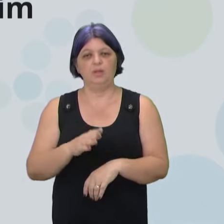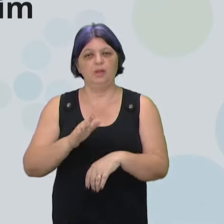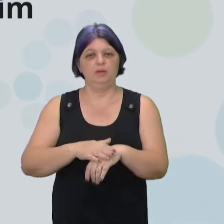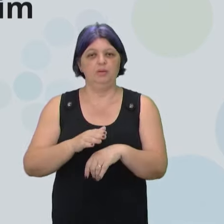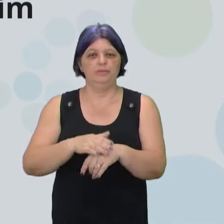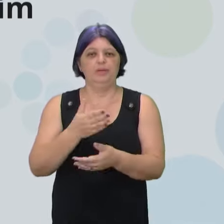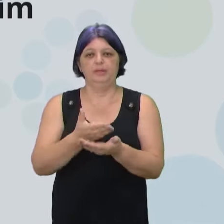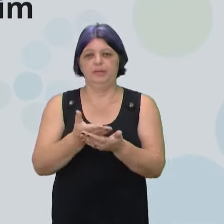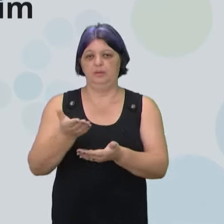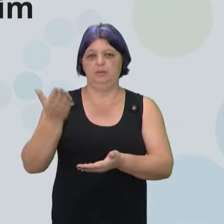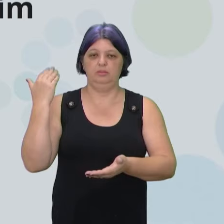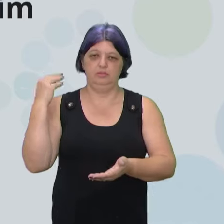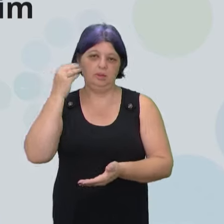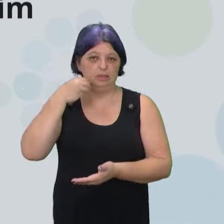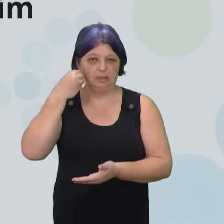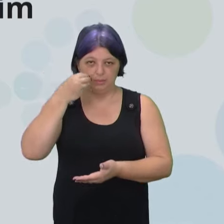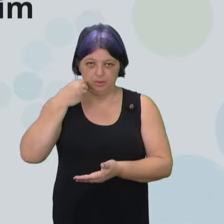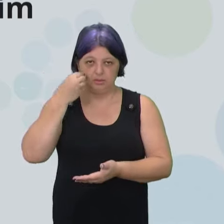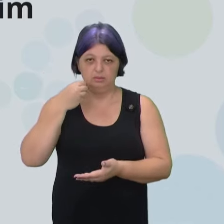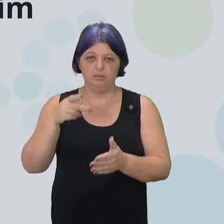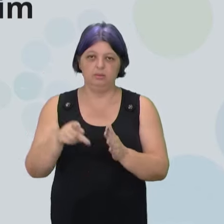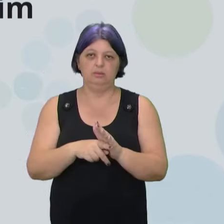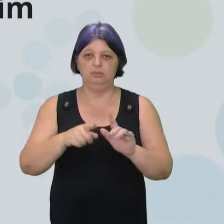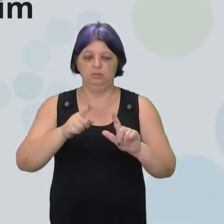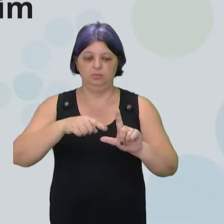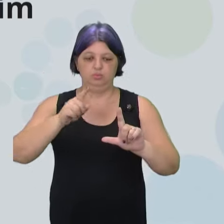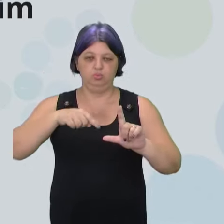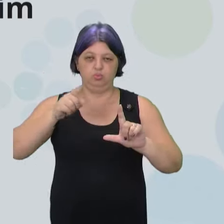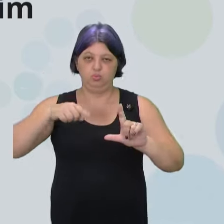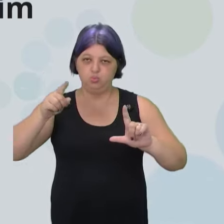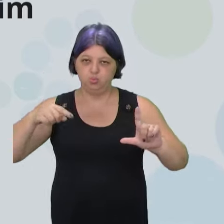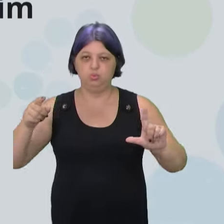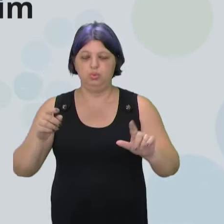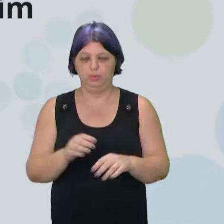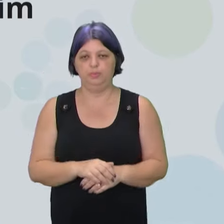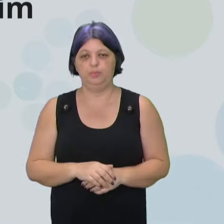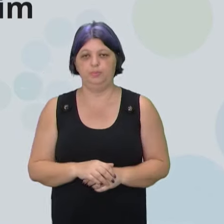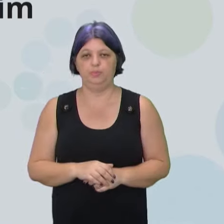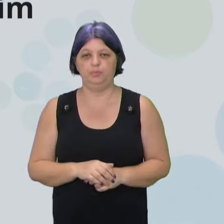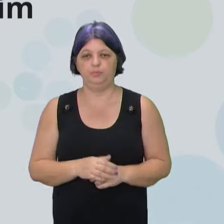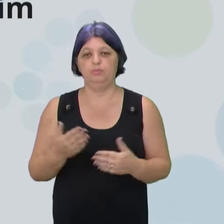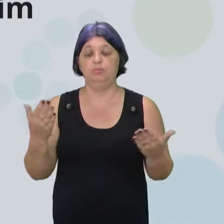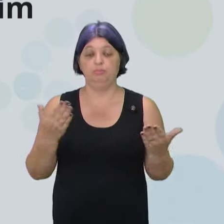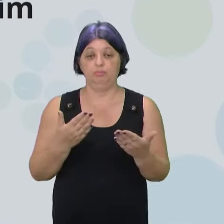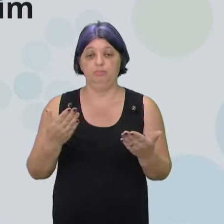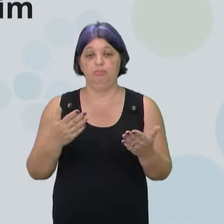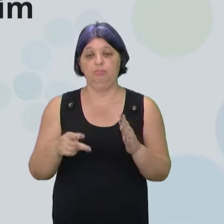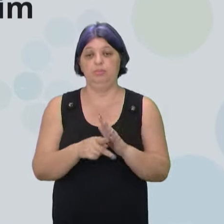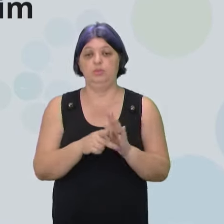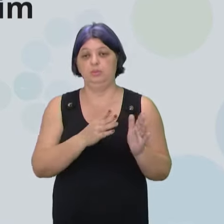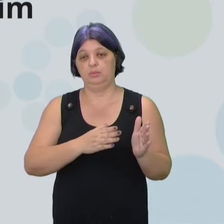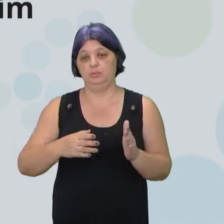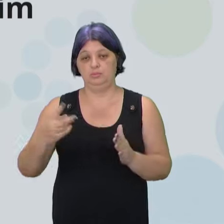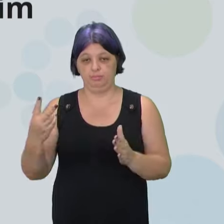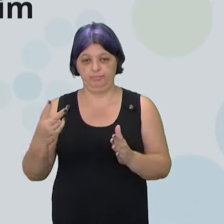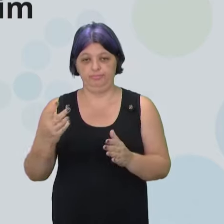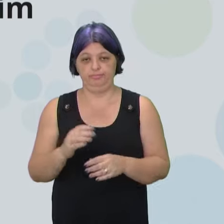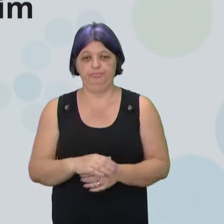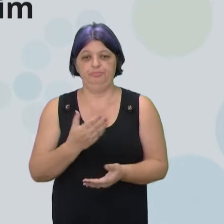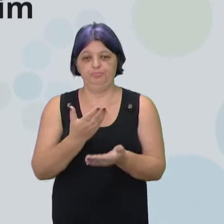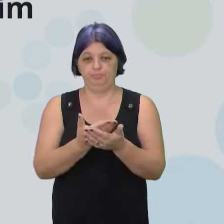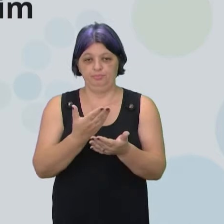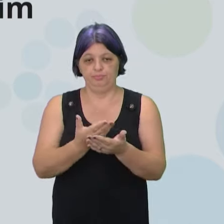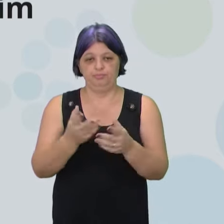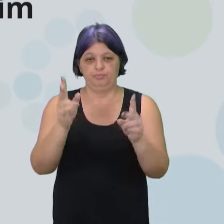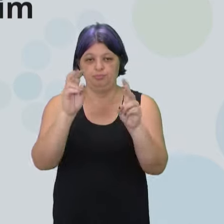anterior aí onde a gente fez um experimento do sismógrafo, né? Nós vamos retomar a partir dele, tá? Então, a gente está na introdução 2, o aprofundamento é a